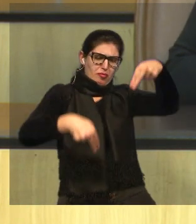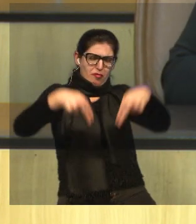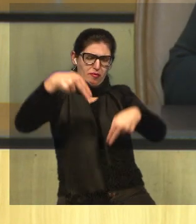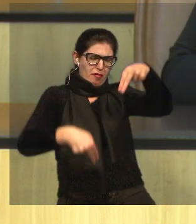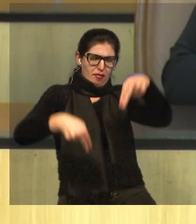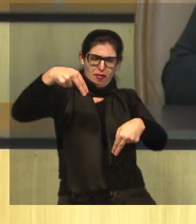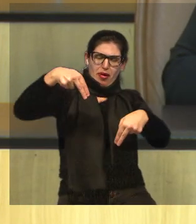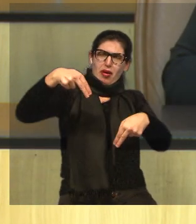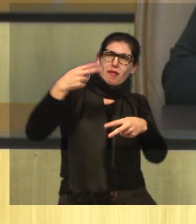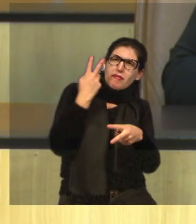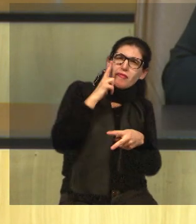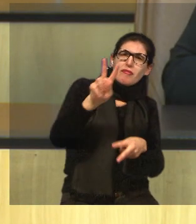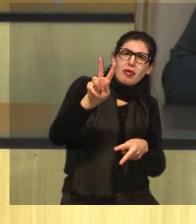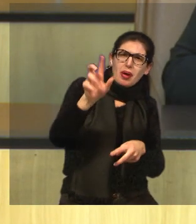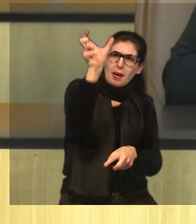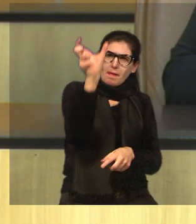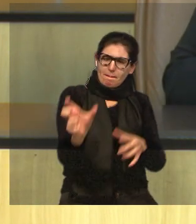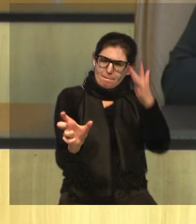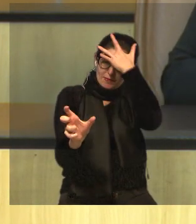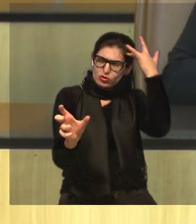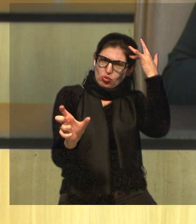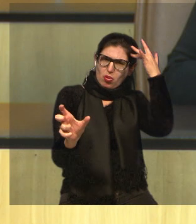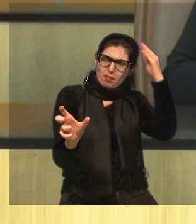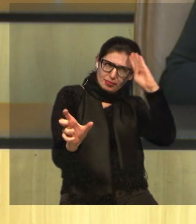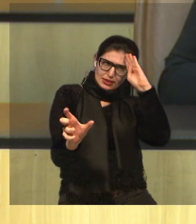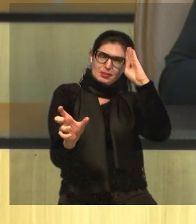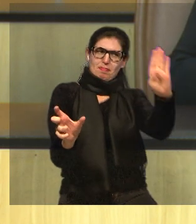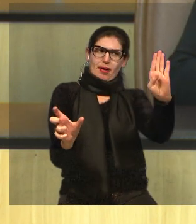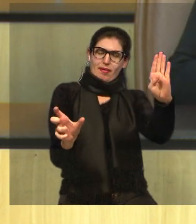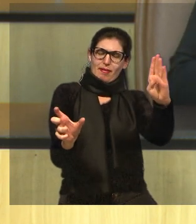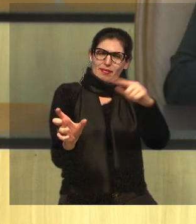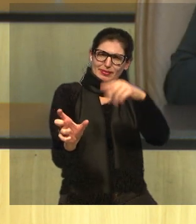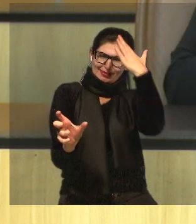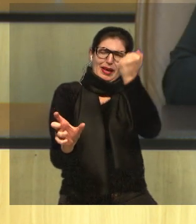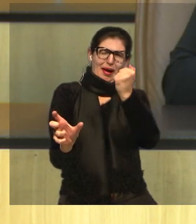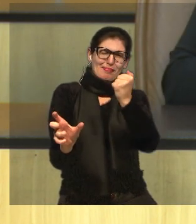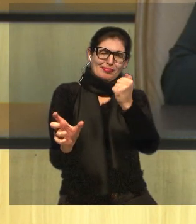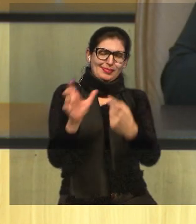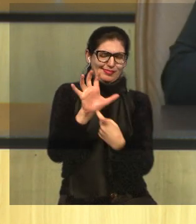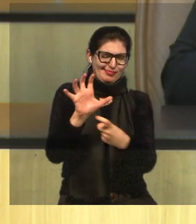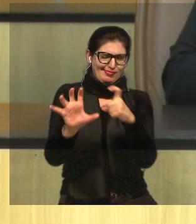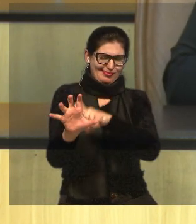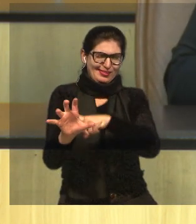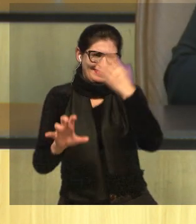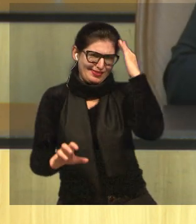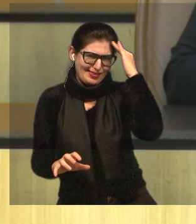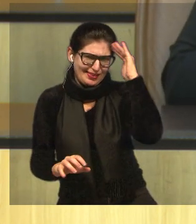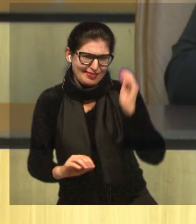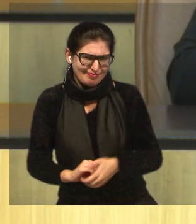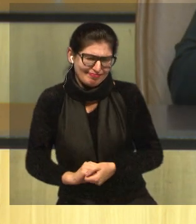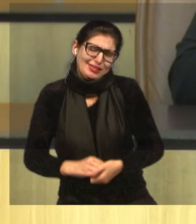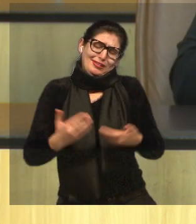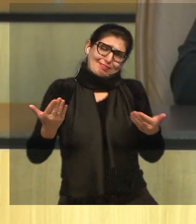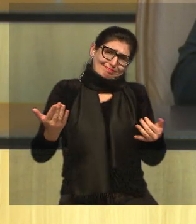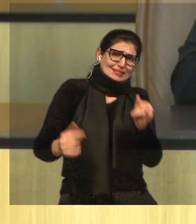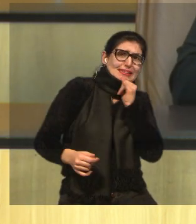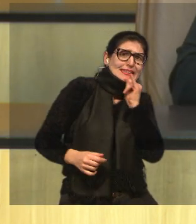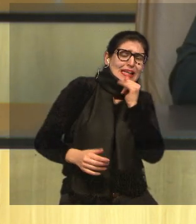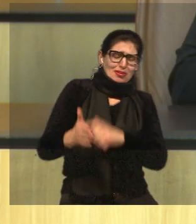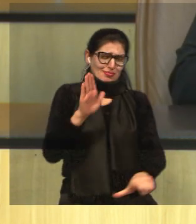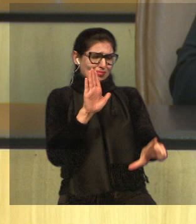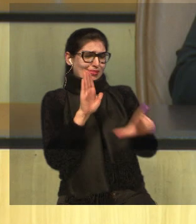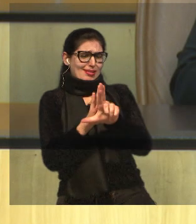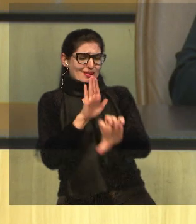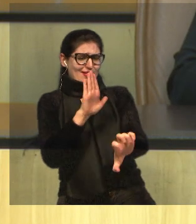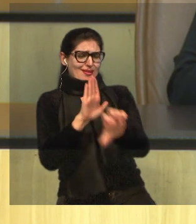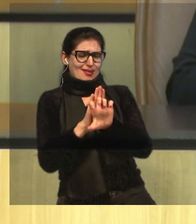quem que é o ator principal. Tem lá. E nós temos, na questão do Estatuto da Criança e do Adolescente, os atores